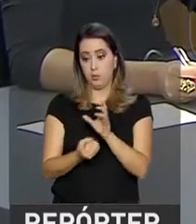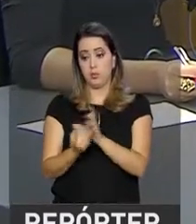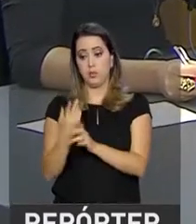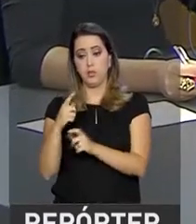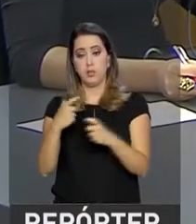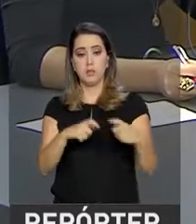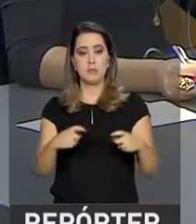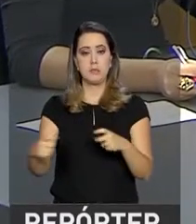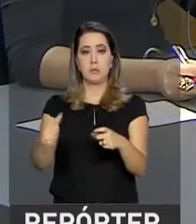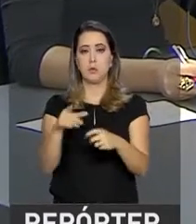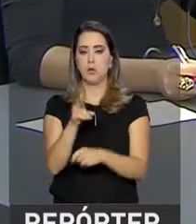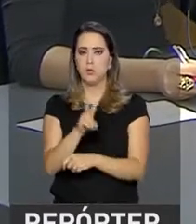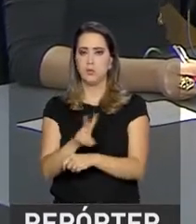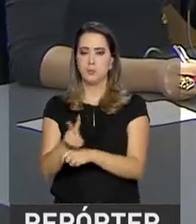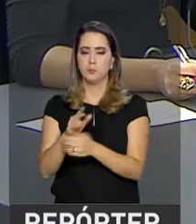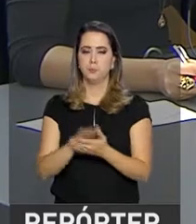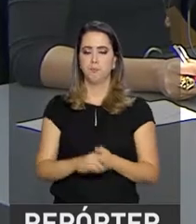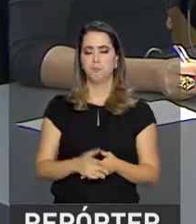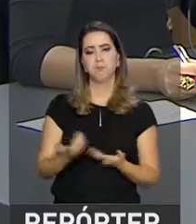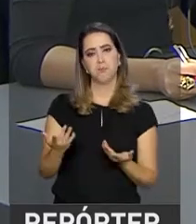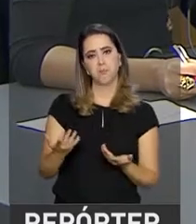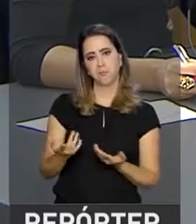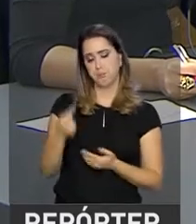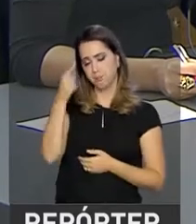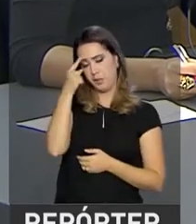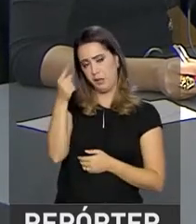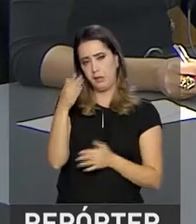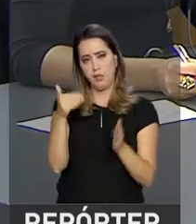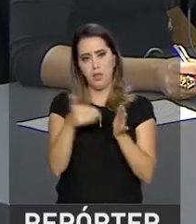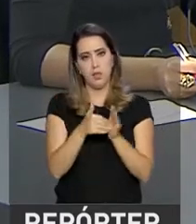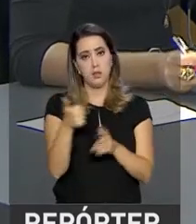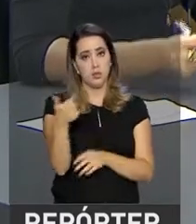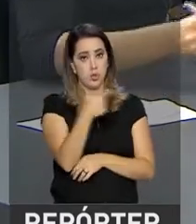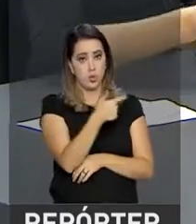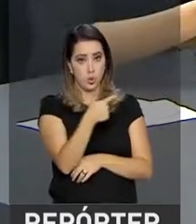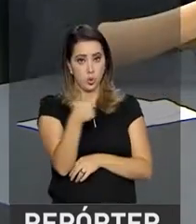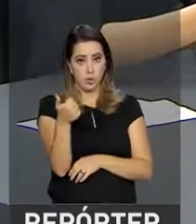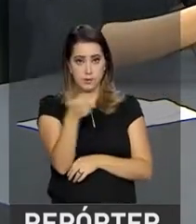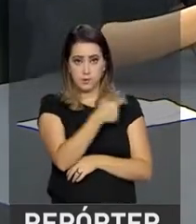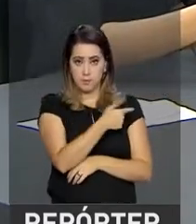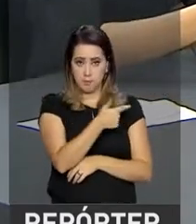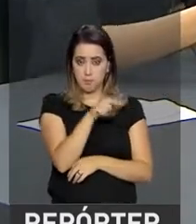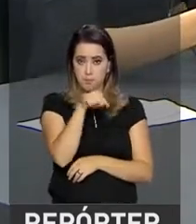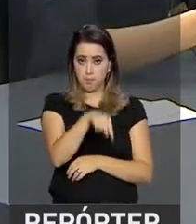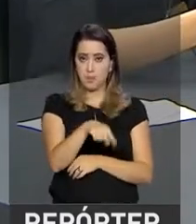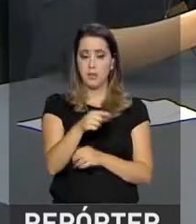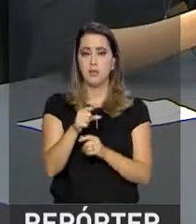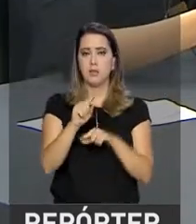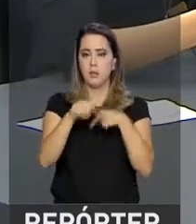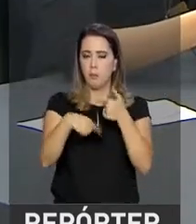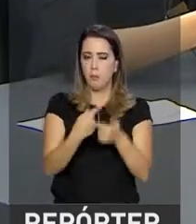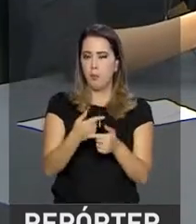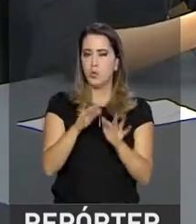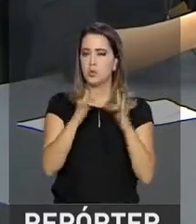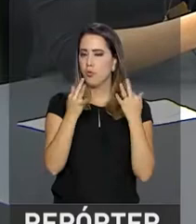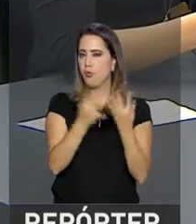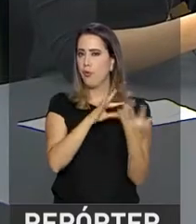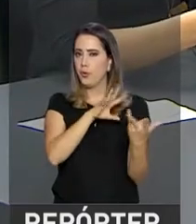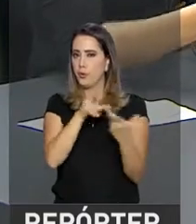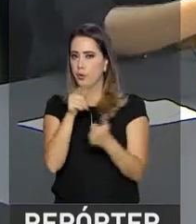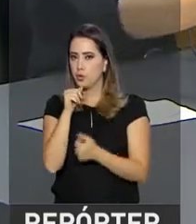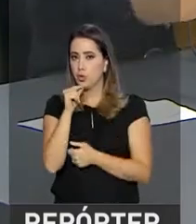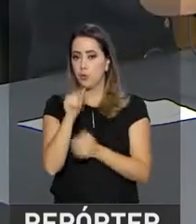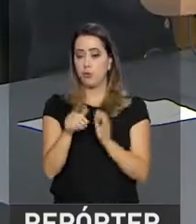já teve o decreto pronto e assim que tivermos o fórum mundial das águas que vai ser aqui em brasília o presidente vai anunciar